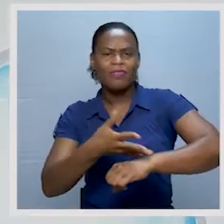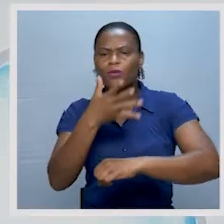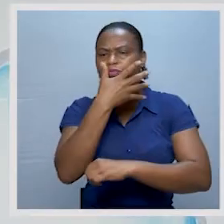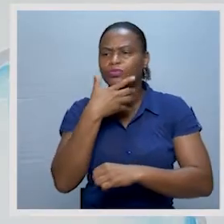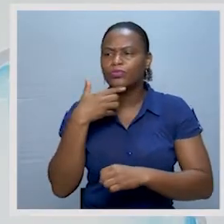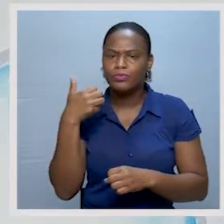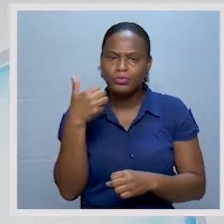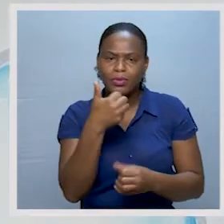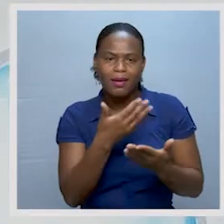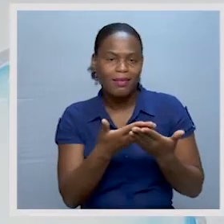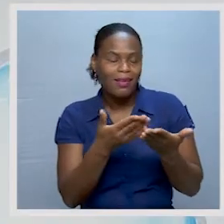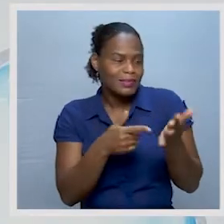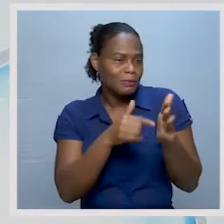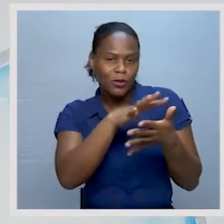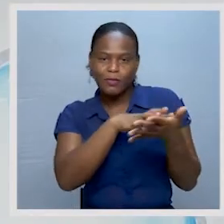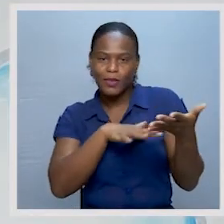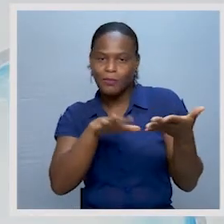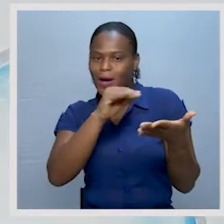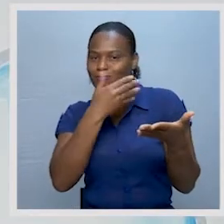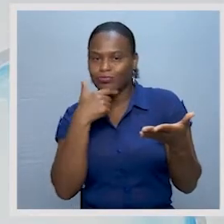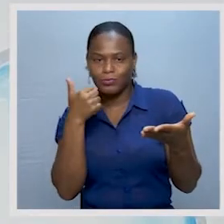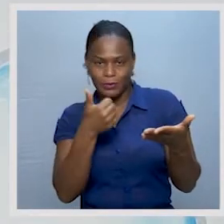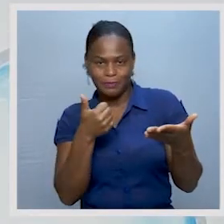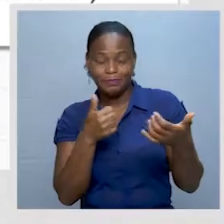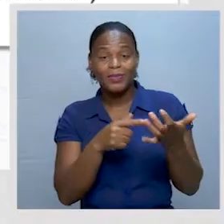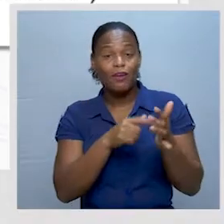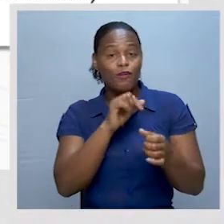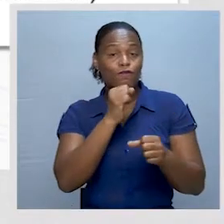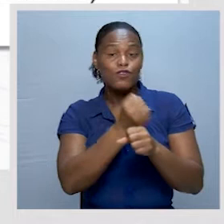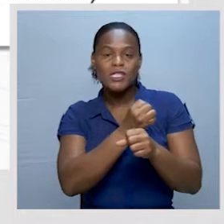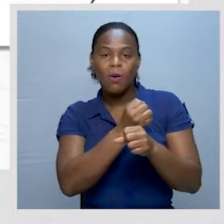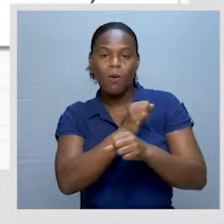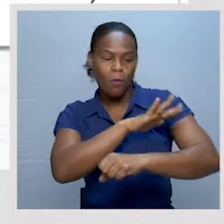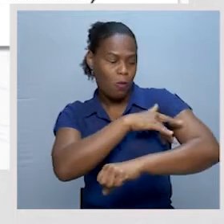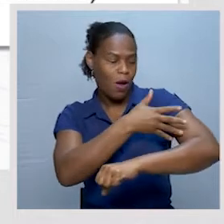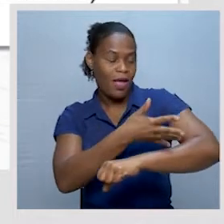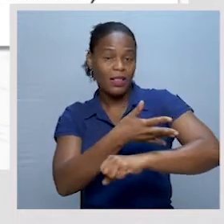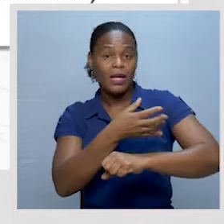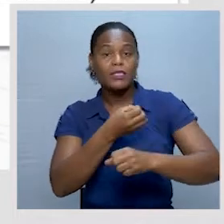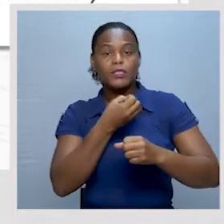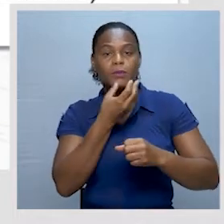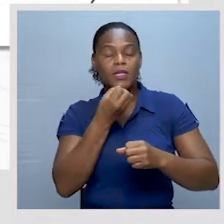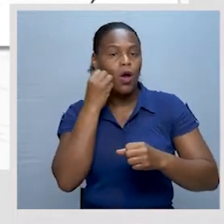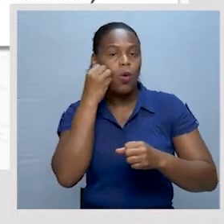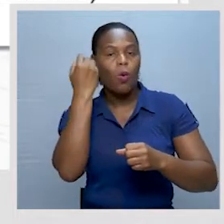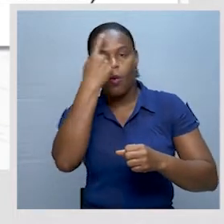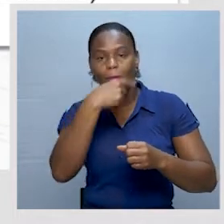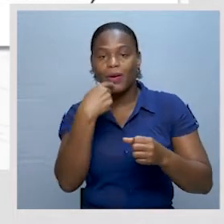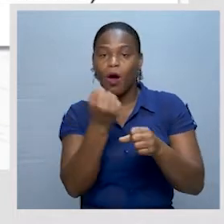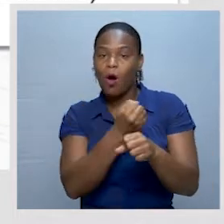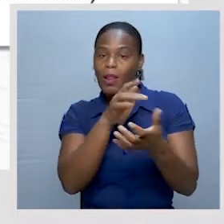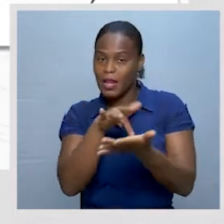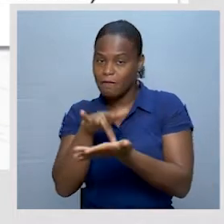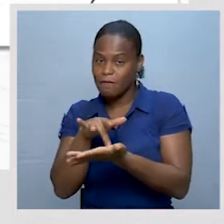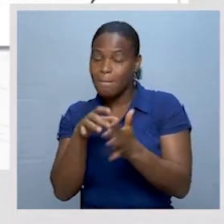estética, embelezar, não é? O nosso texto. A função poética é característica das obras literárias, que possui